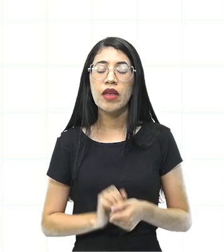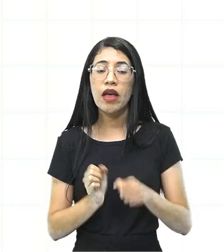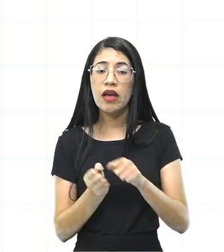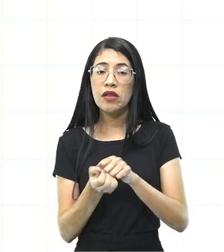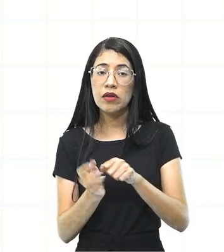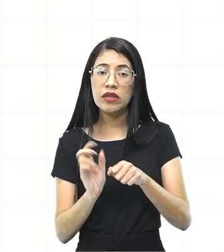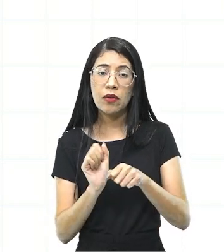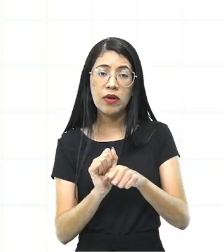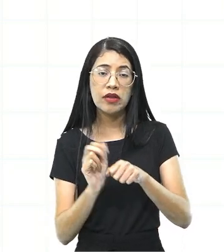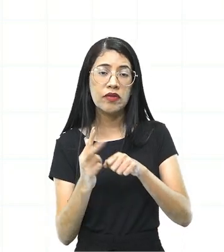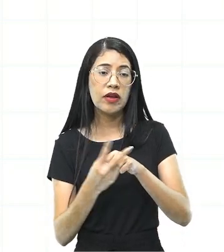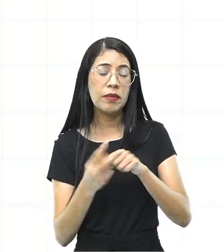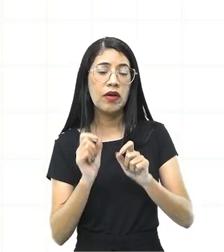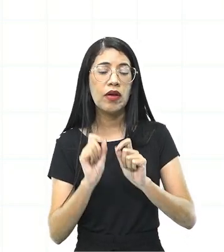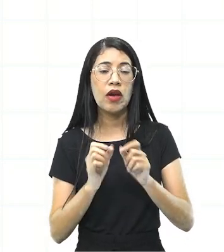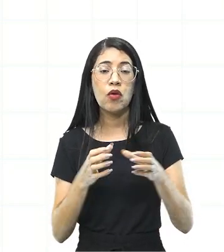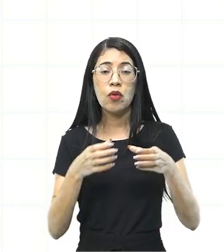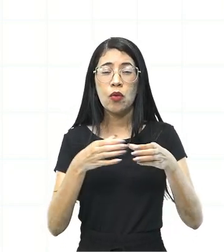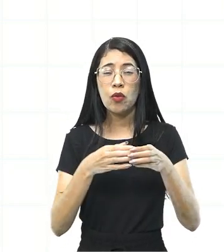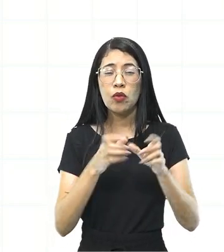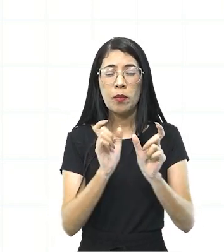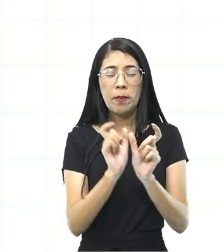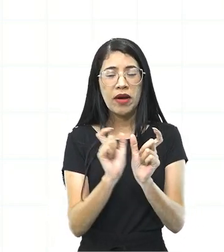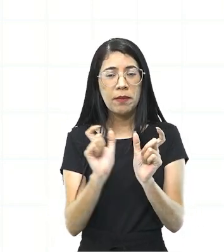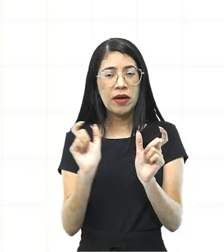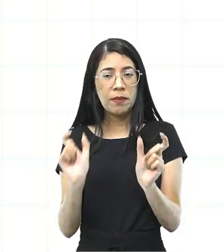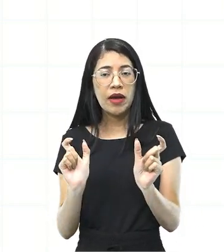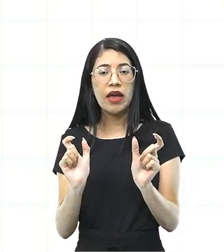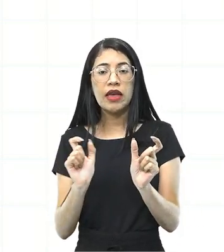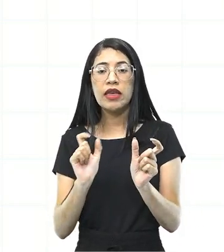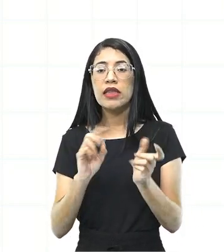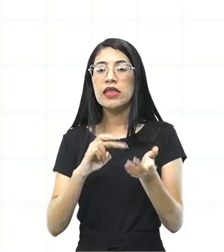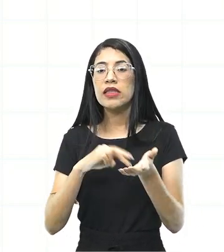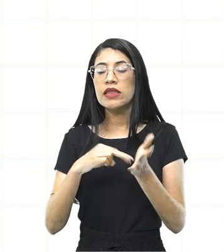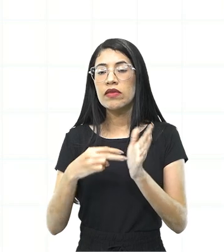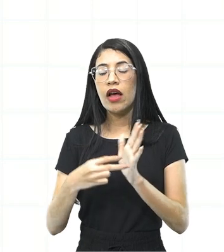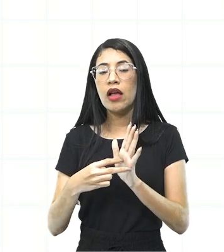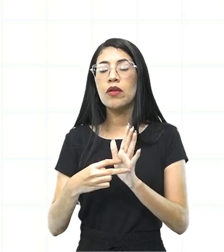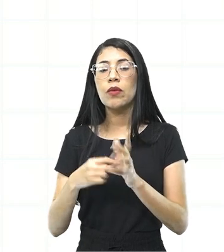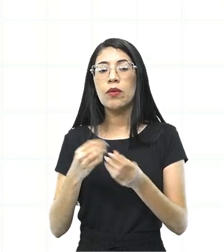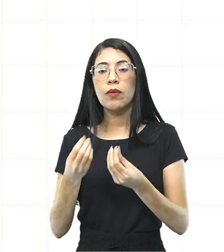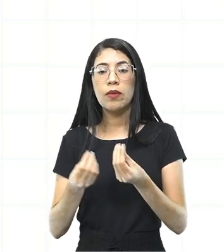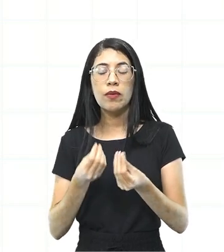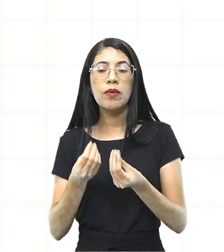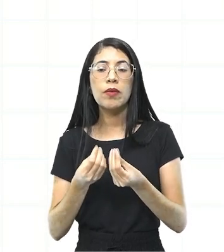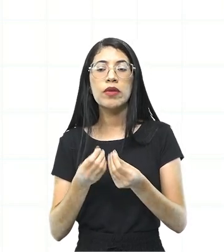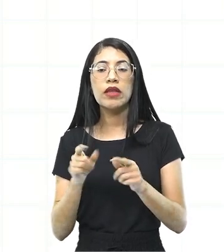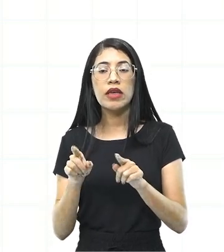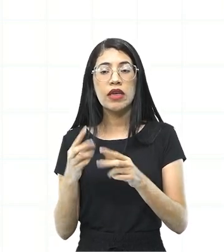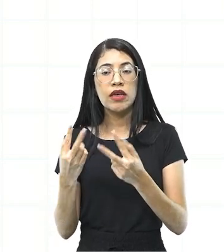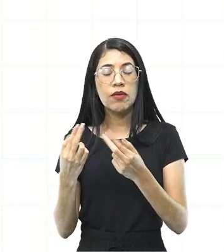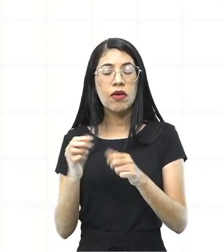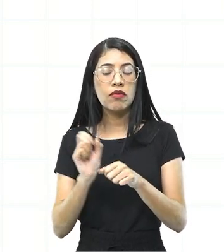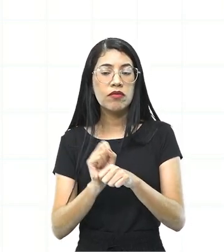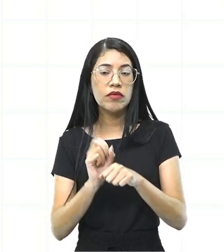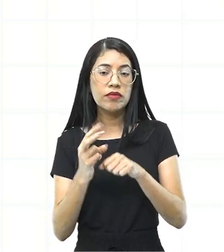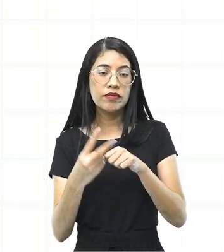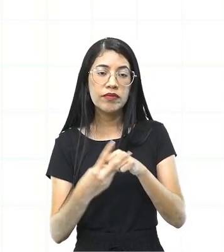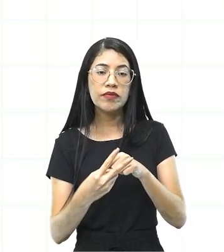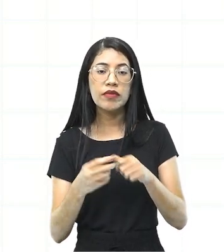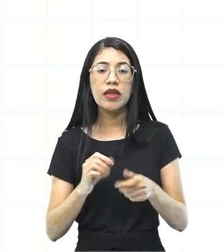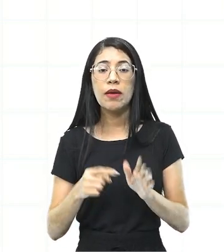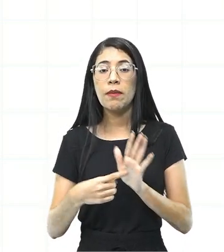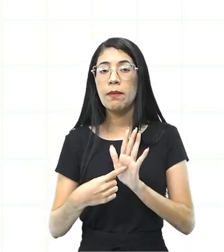Locução adverbial é o conjunto de palavras que tem o mesmo valor de um advérbio